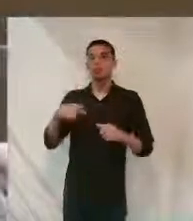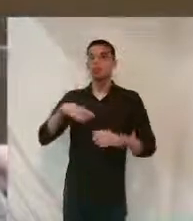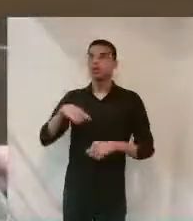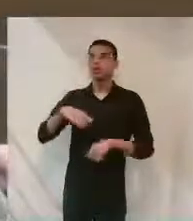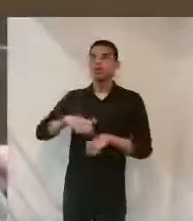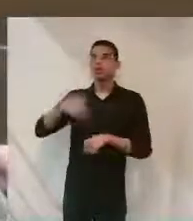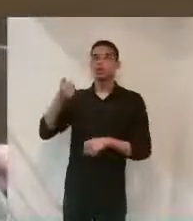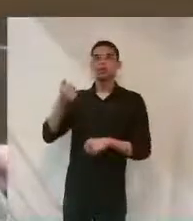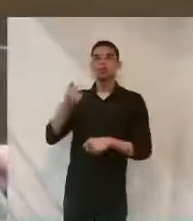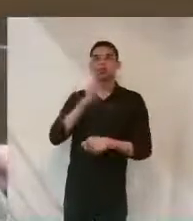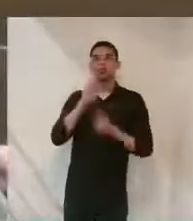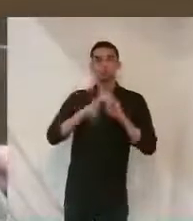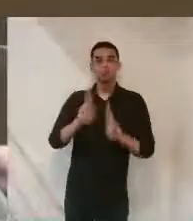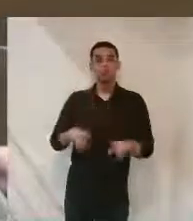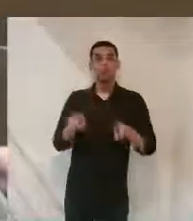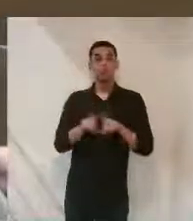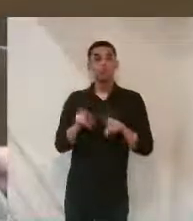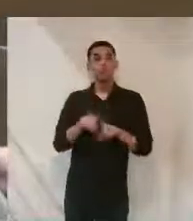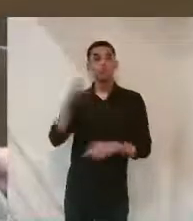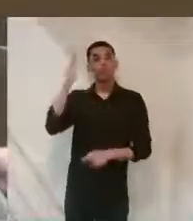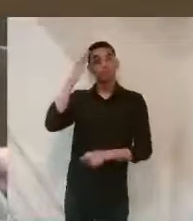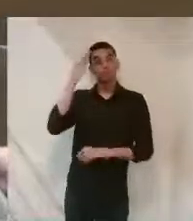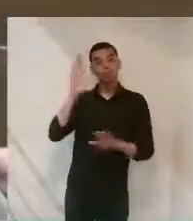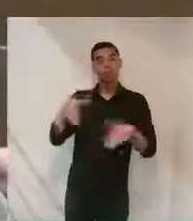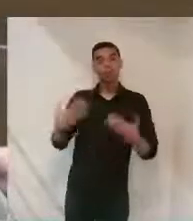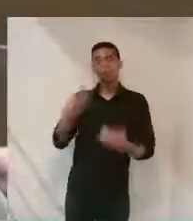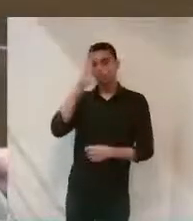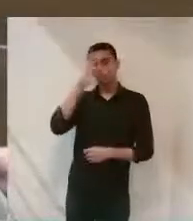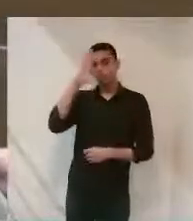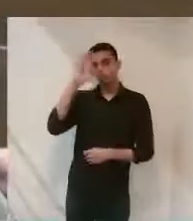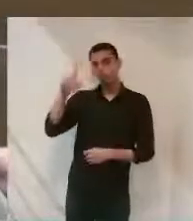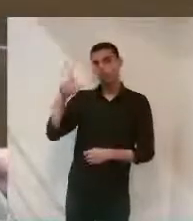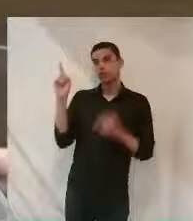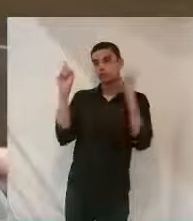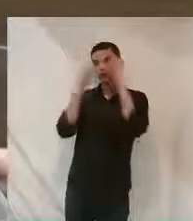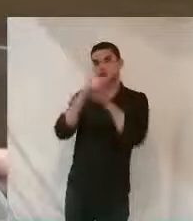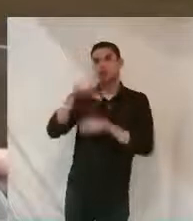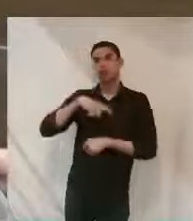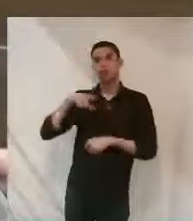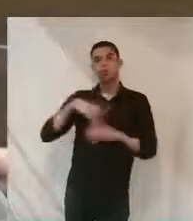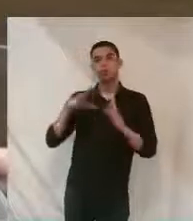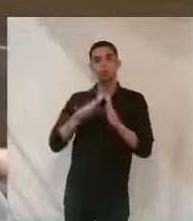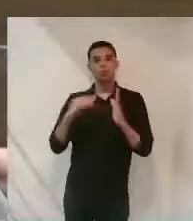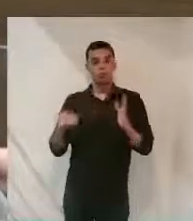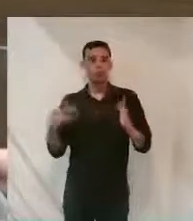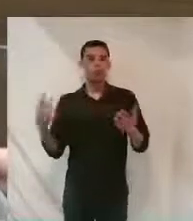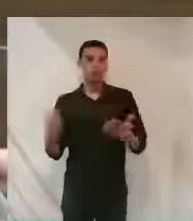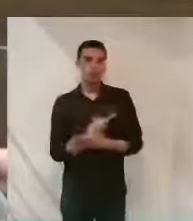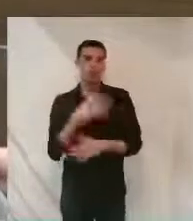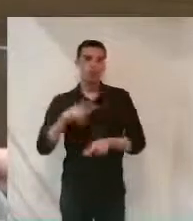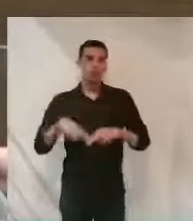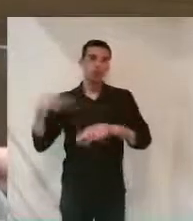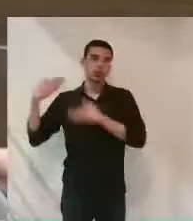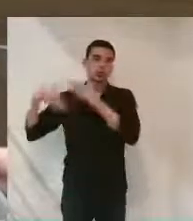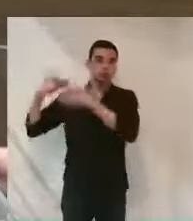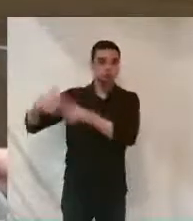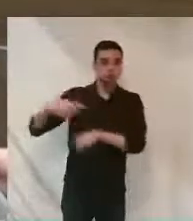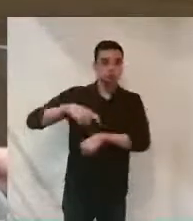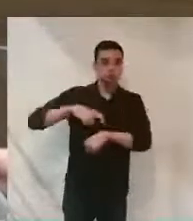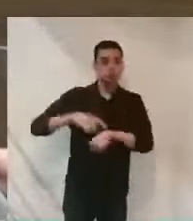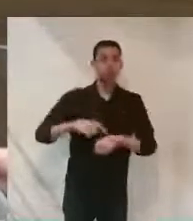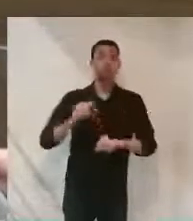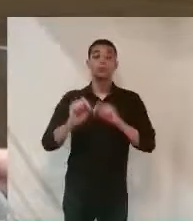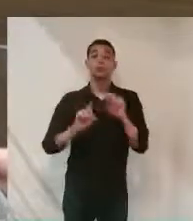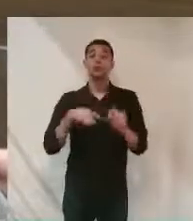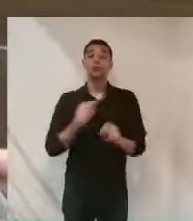resultados, entendendo também quais eram os principais gargalos que aqueles modelos sofreram ao longo dos anos e o que a